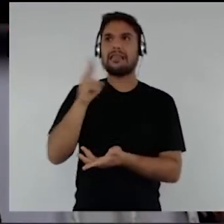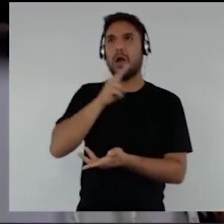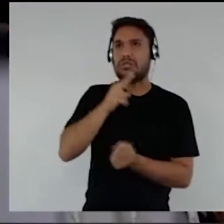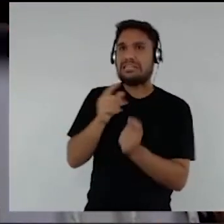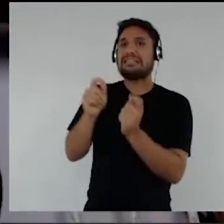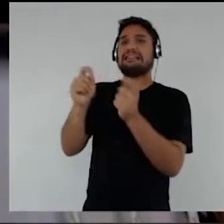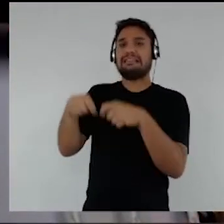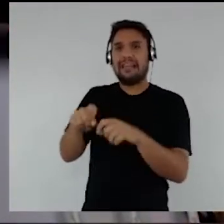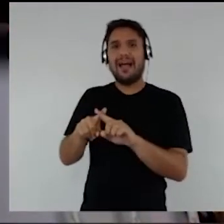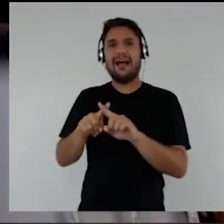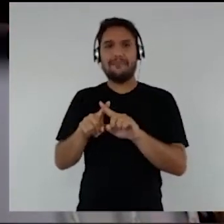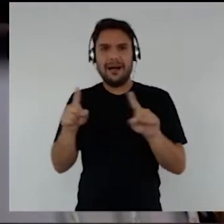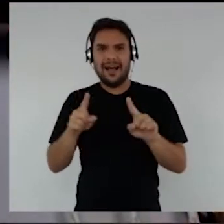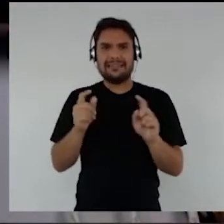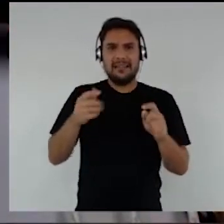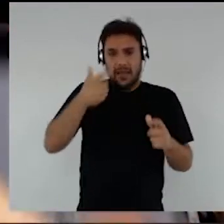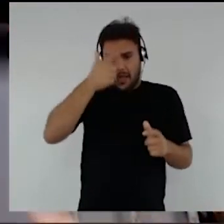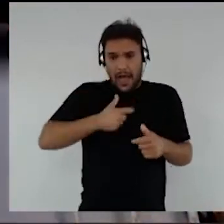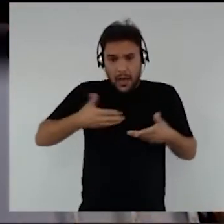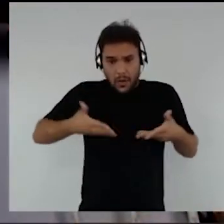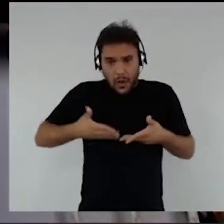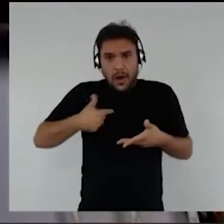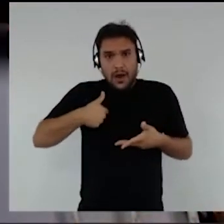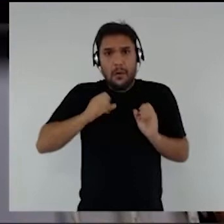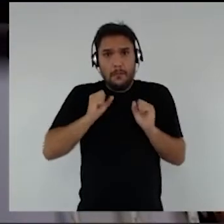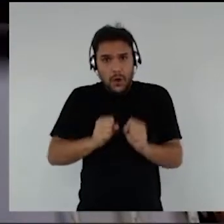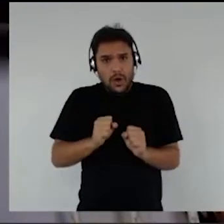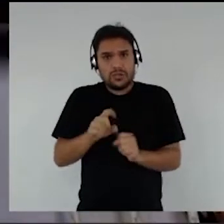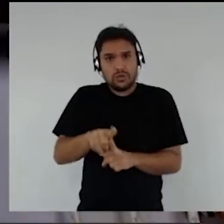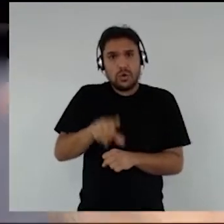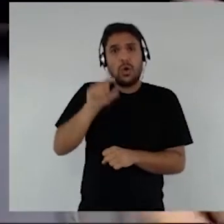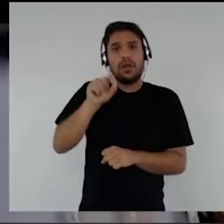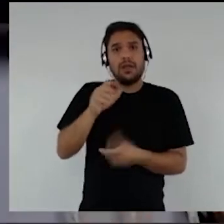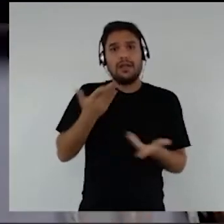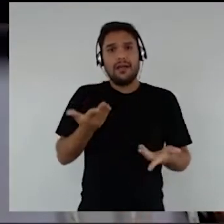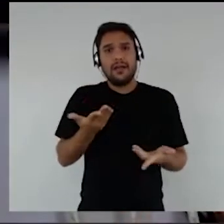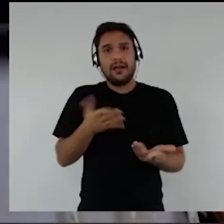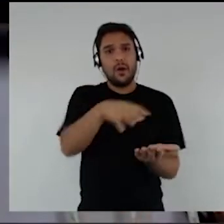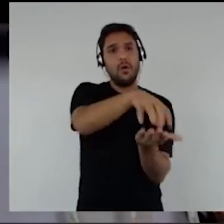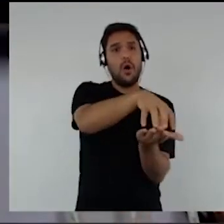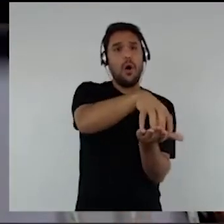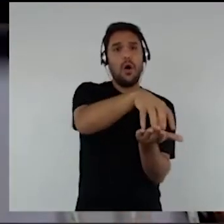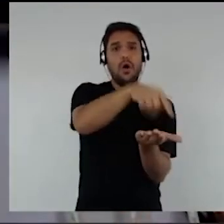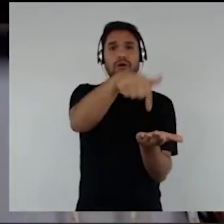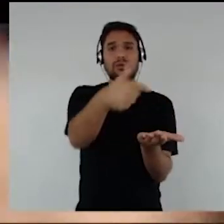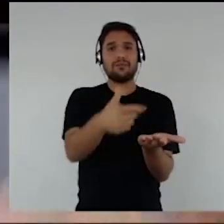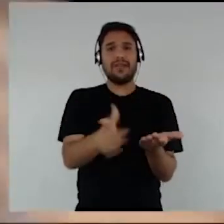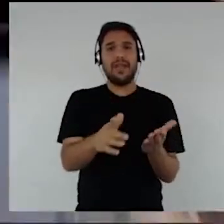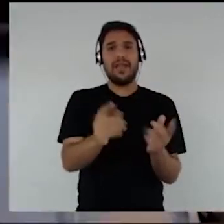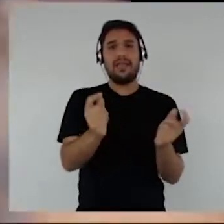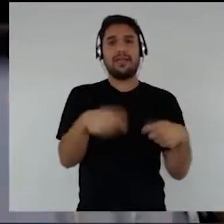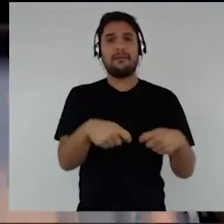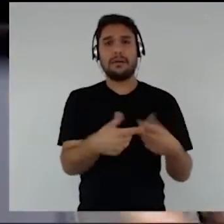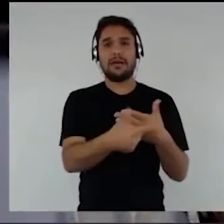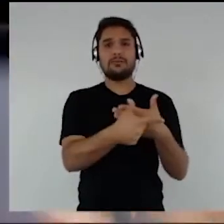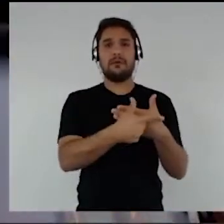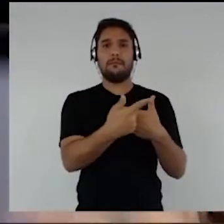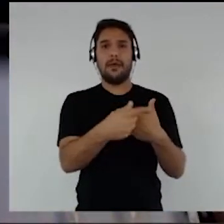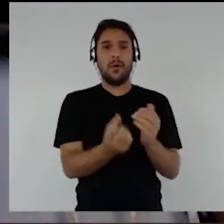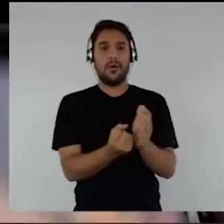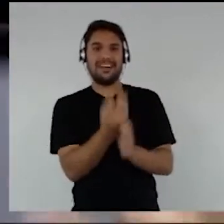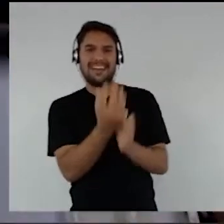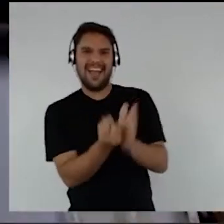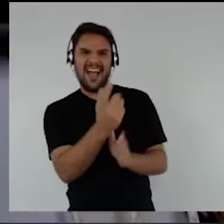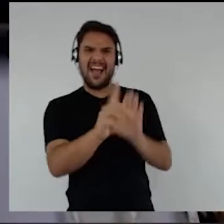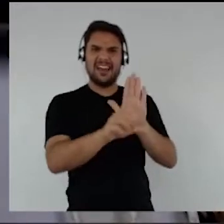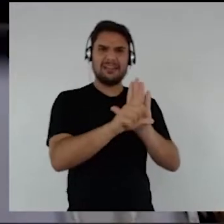vale, mas eu posso, né? Eu posso delegar a um órgão que não tem essa legitimidade democrática produzir